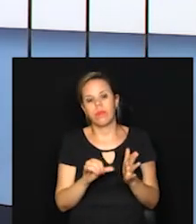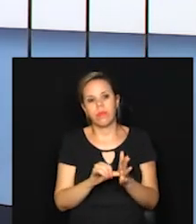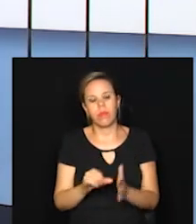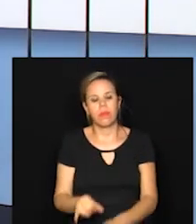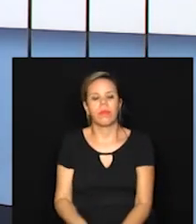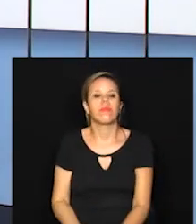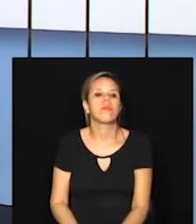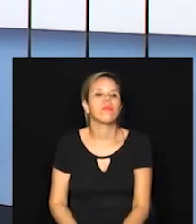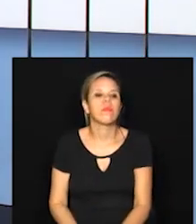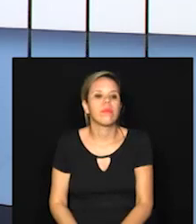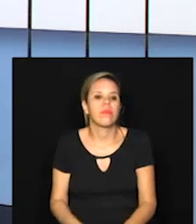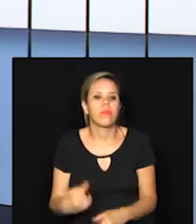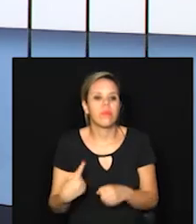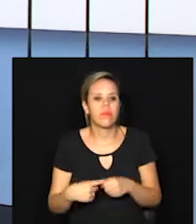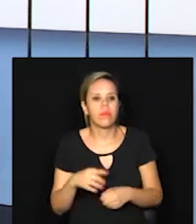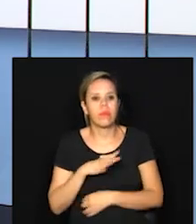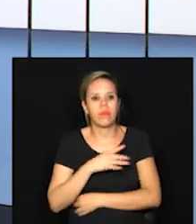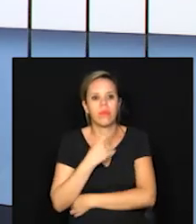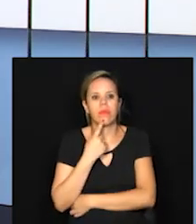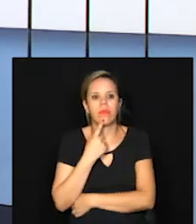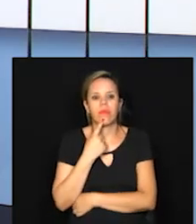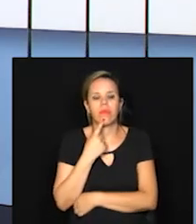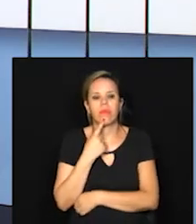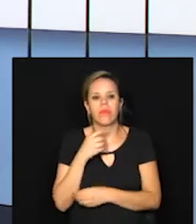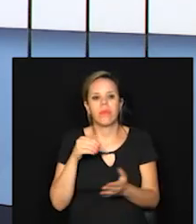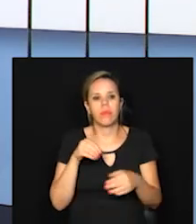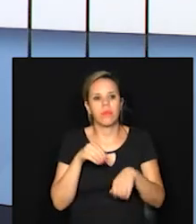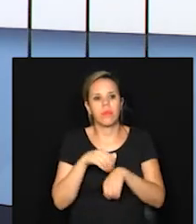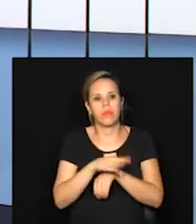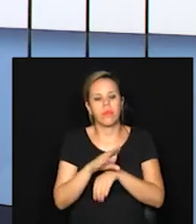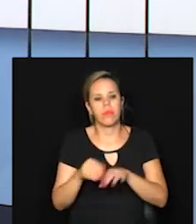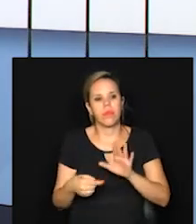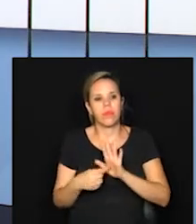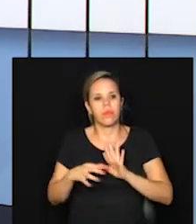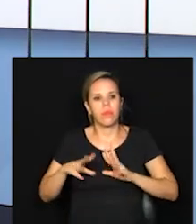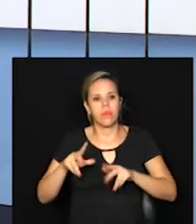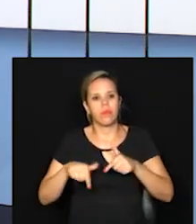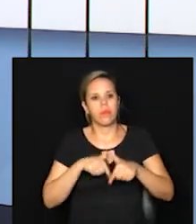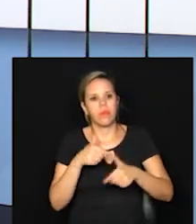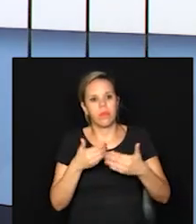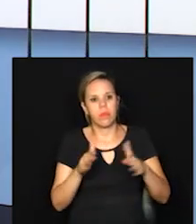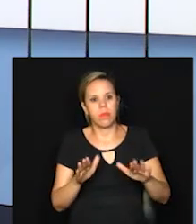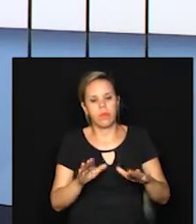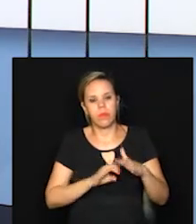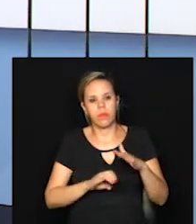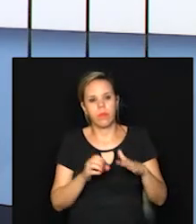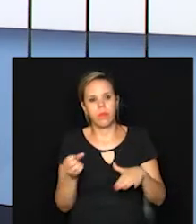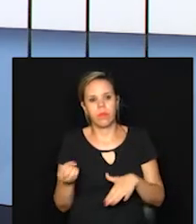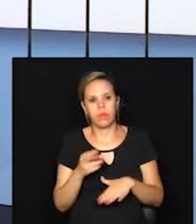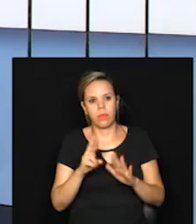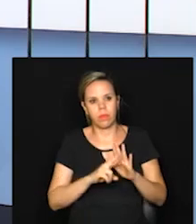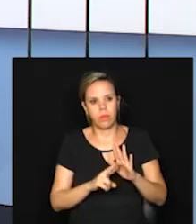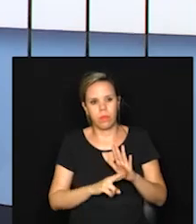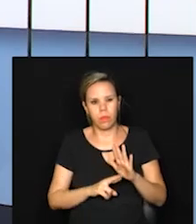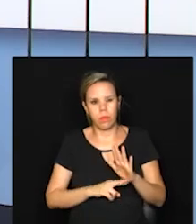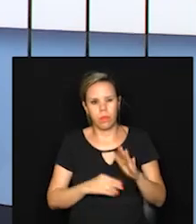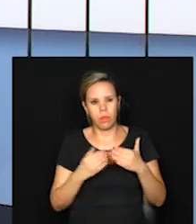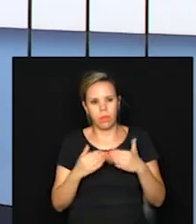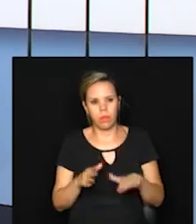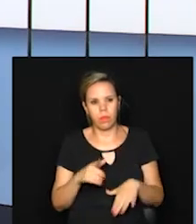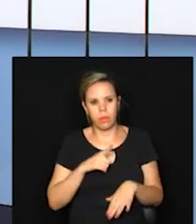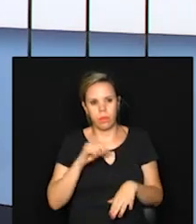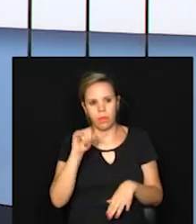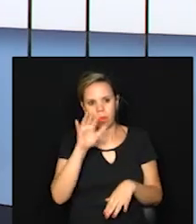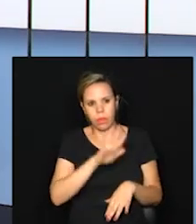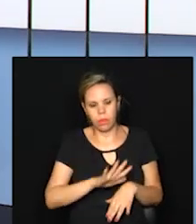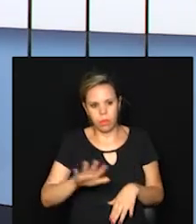Diário Oficial do município de Campinas, trazendo aí todas as atividades e as novas regras com a abertura. A gente tem